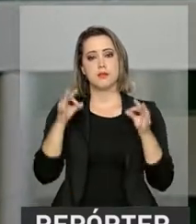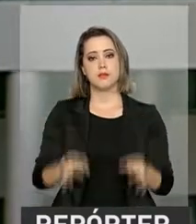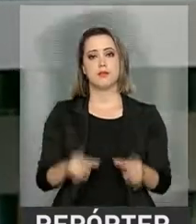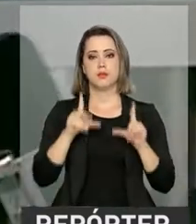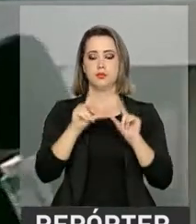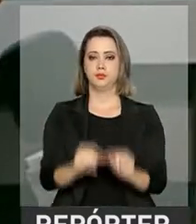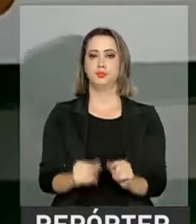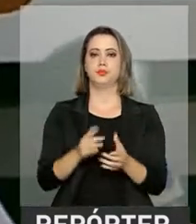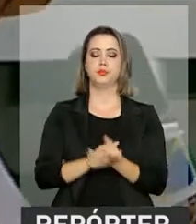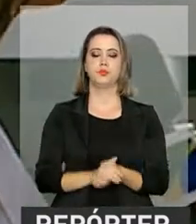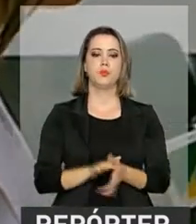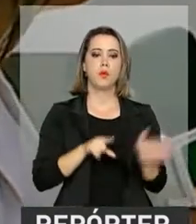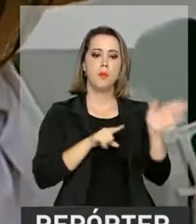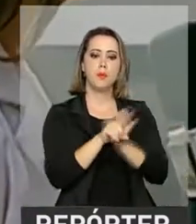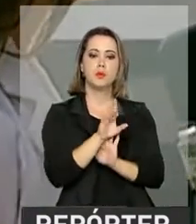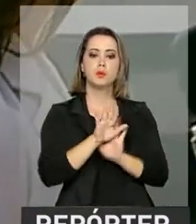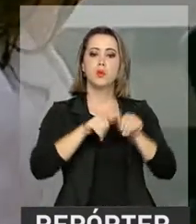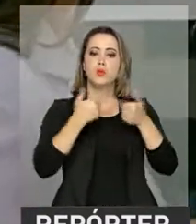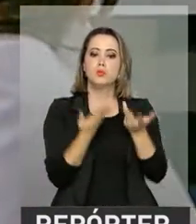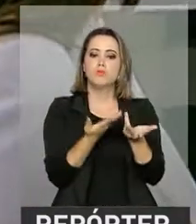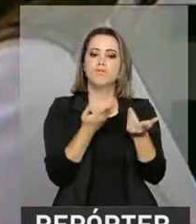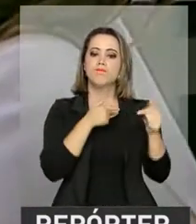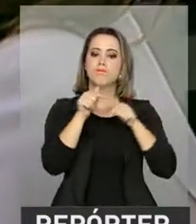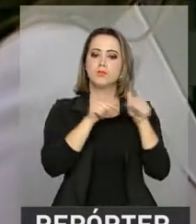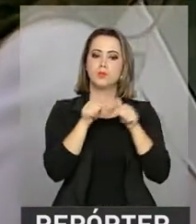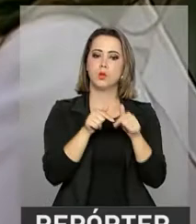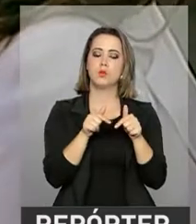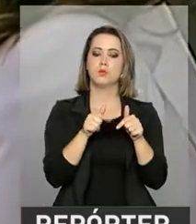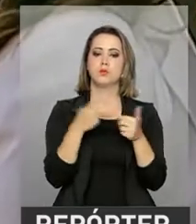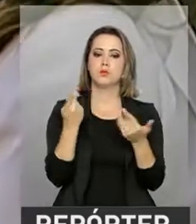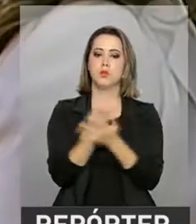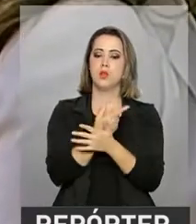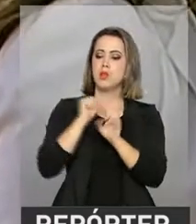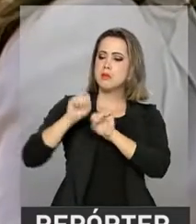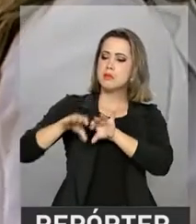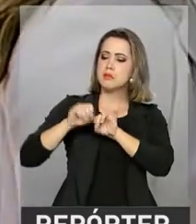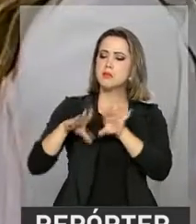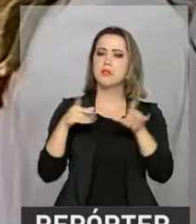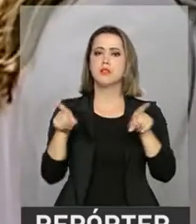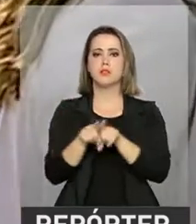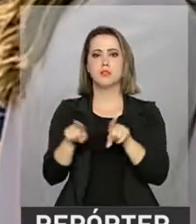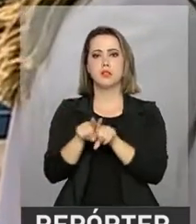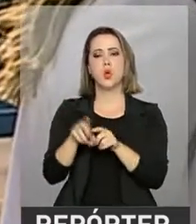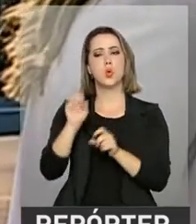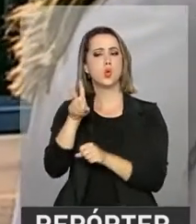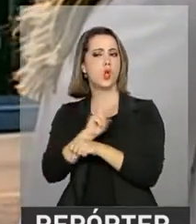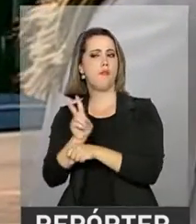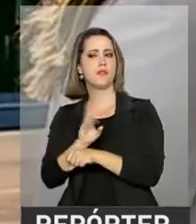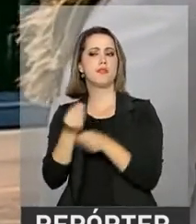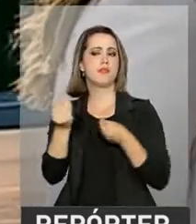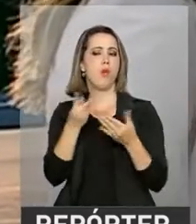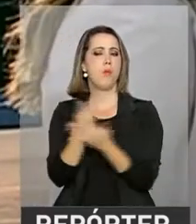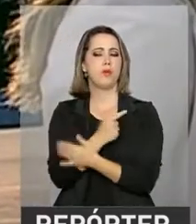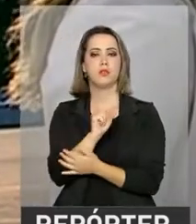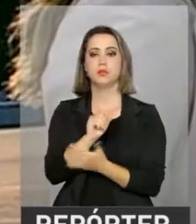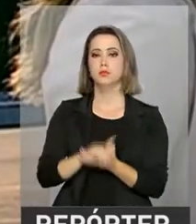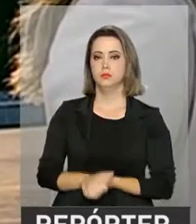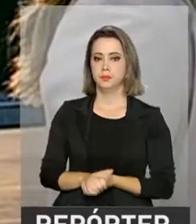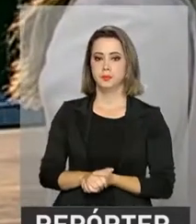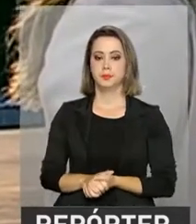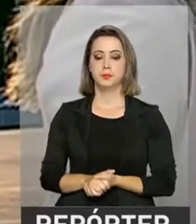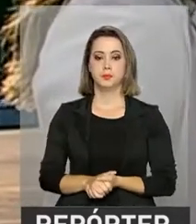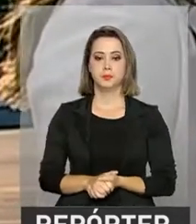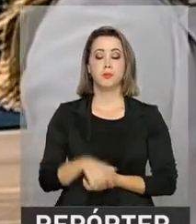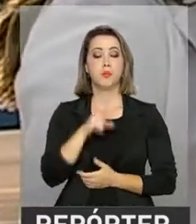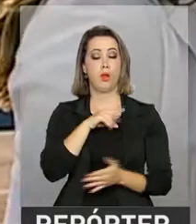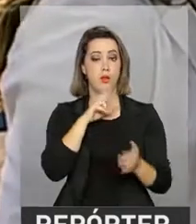e quais são os tipos de ação não tem alteração da educativa também além da fiscalização como vai funcionar sim nós temos